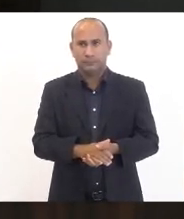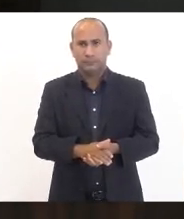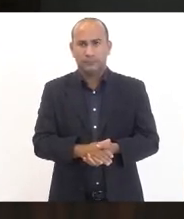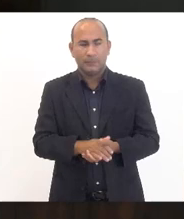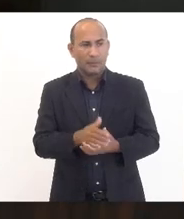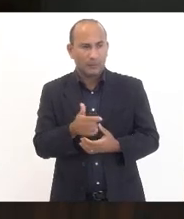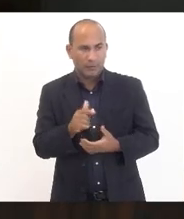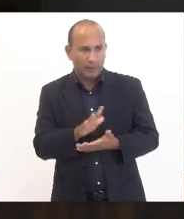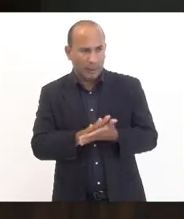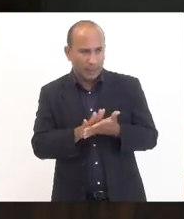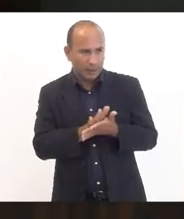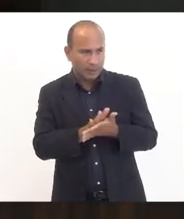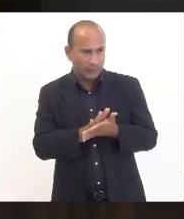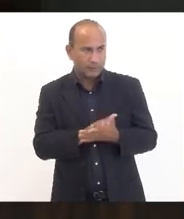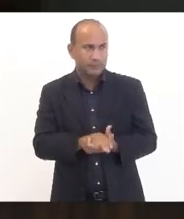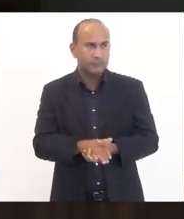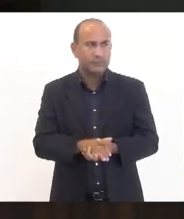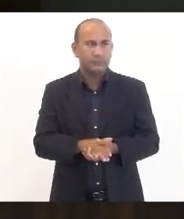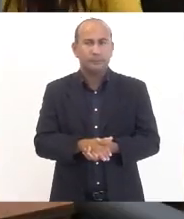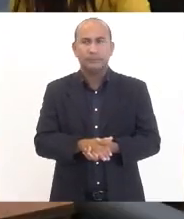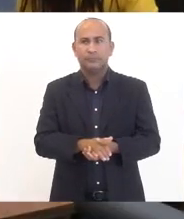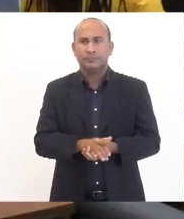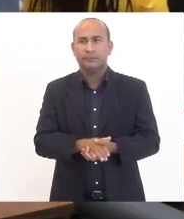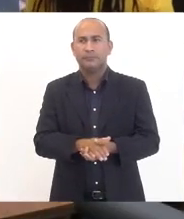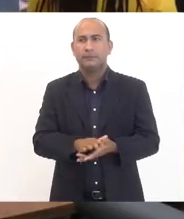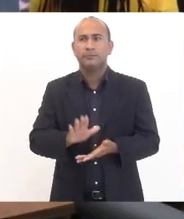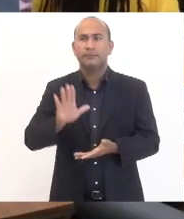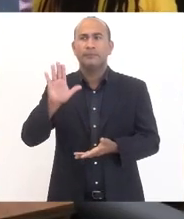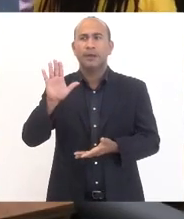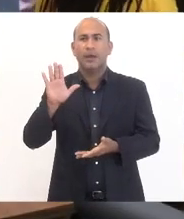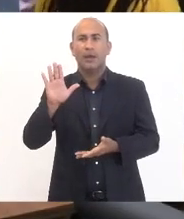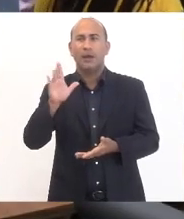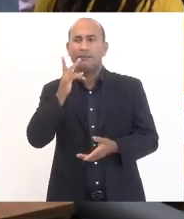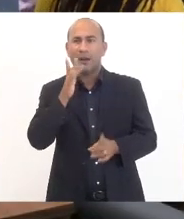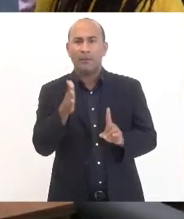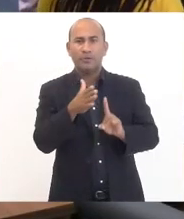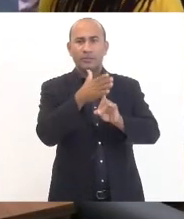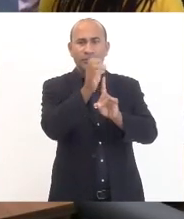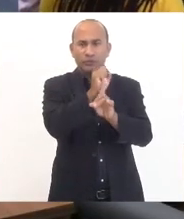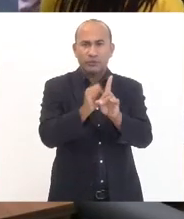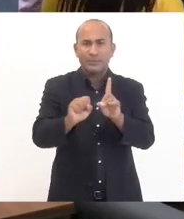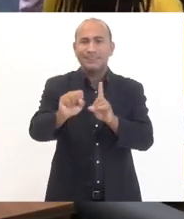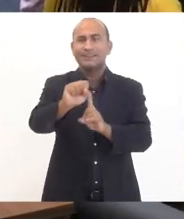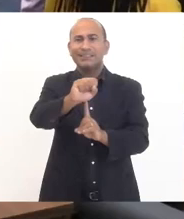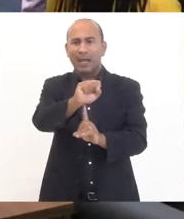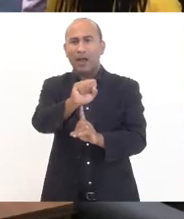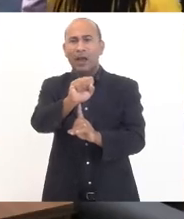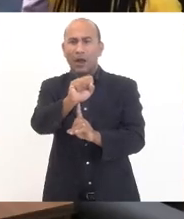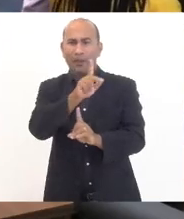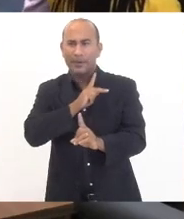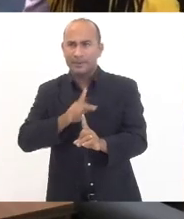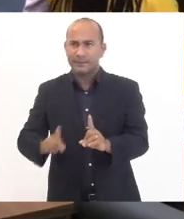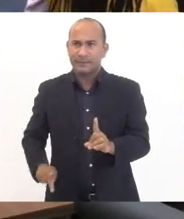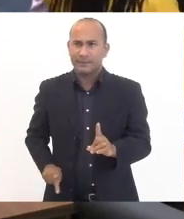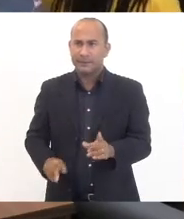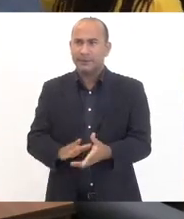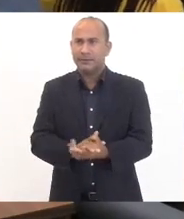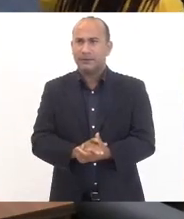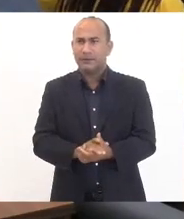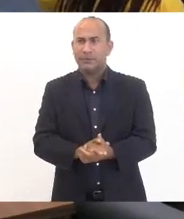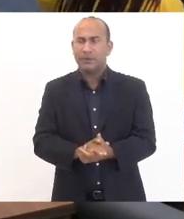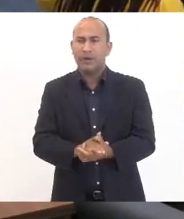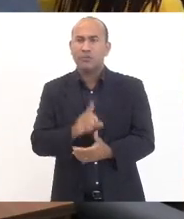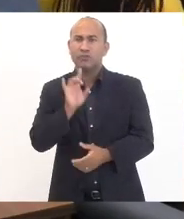Nada mais. Presidente, mas a proteção social... A proteção social, presidente. O